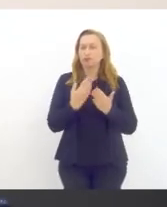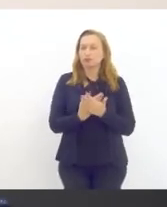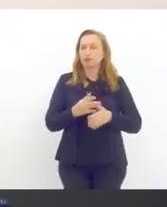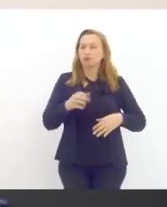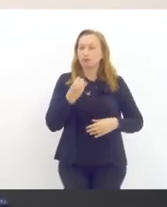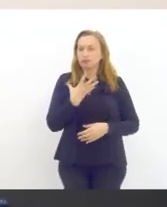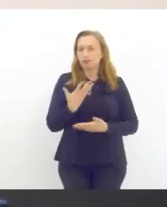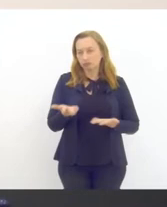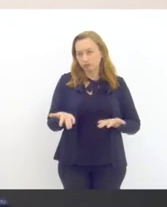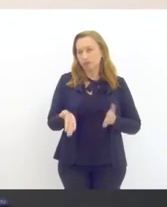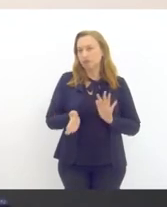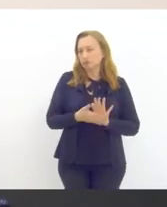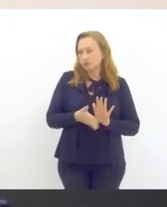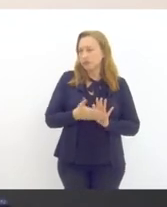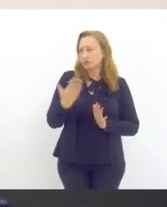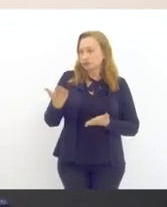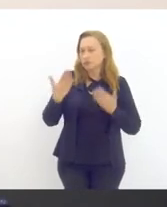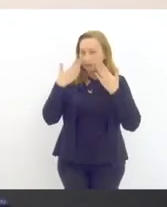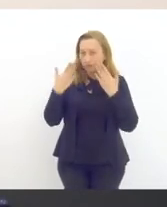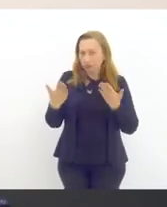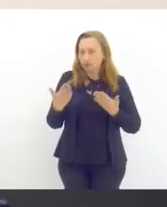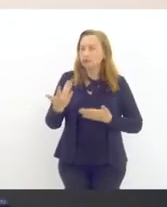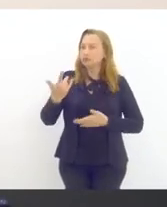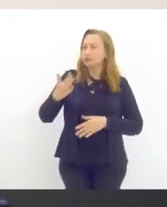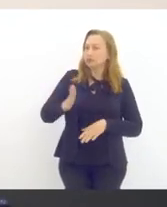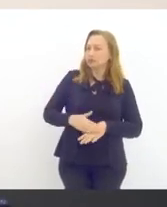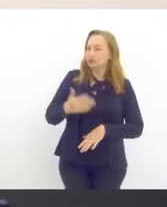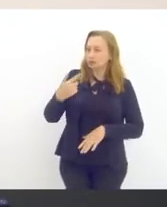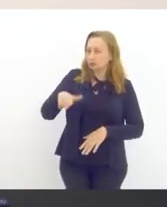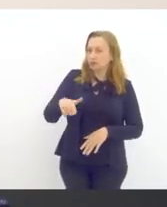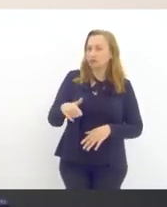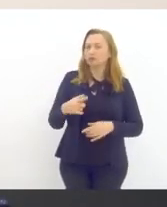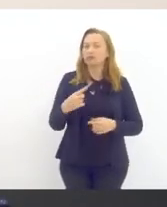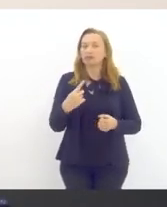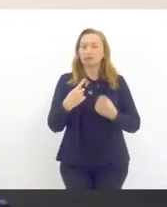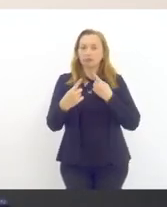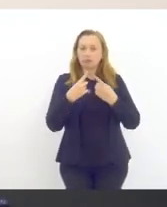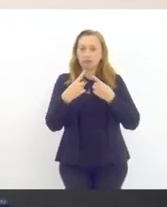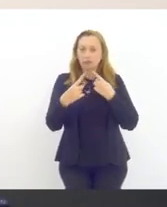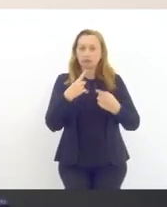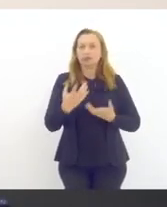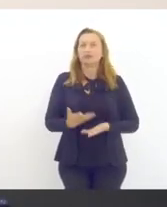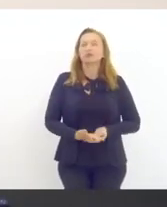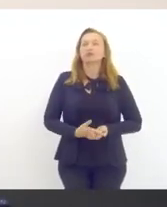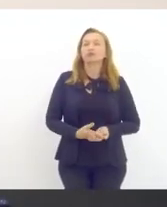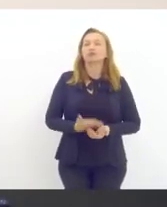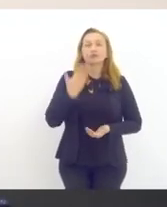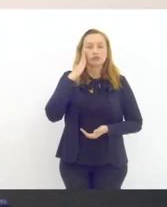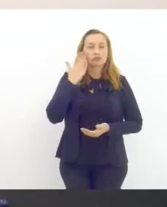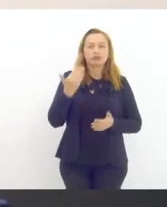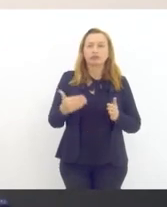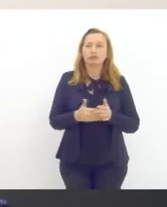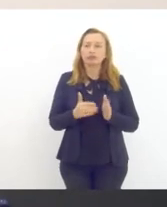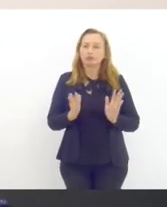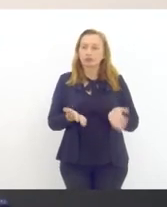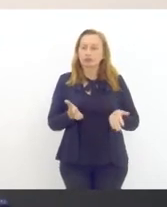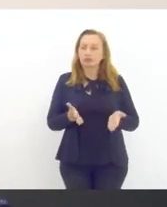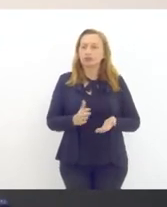Bom, essa foi a proposta apresentada, mais uma proposta aqui para o nosso debate. Naturalmente, a gente entende até agora que